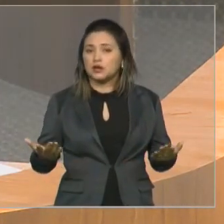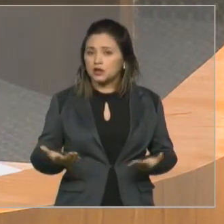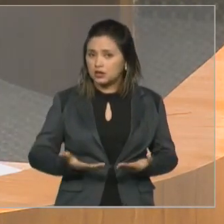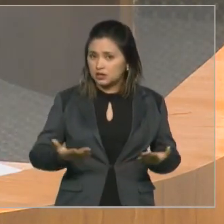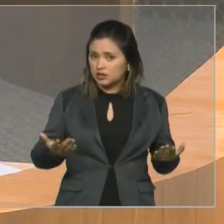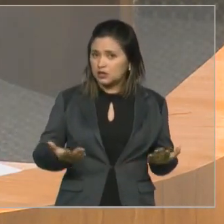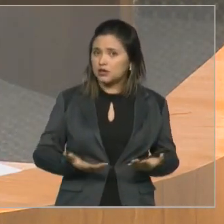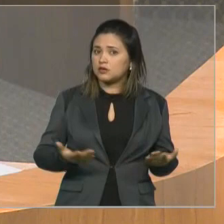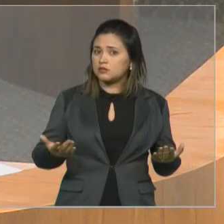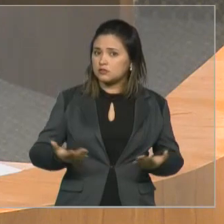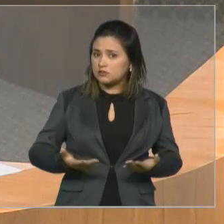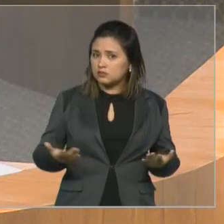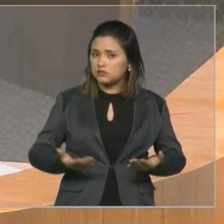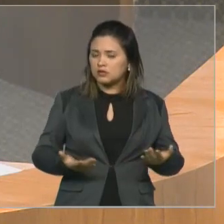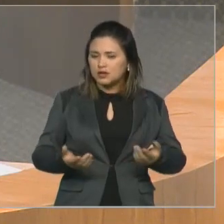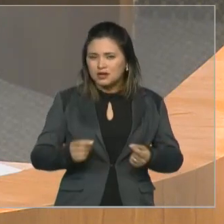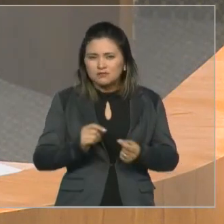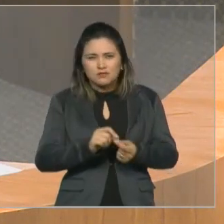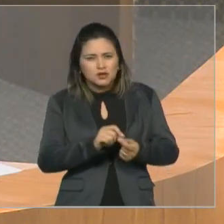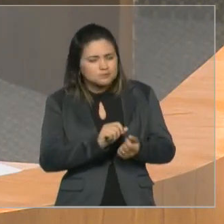improbidade administrativa.